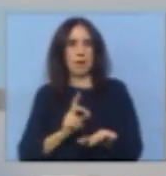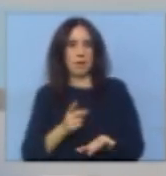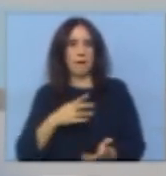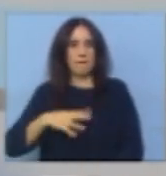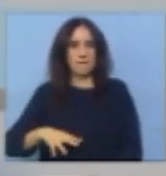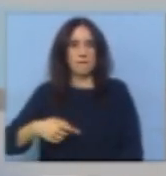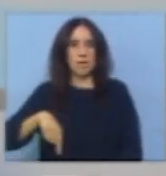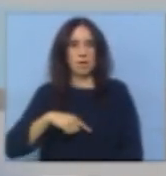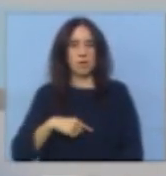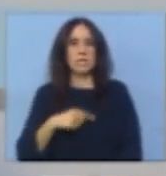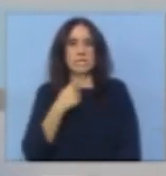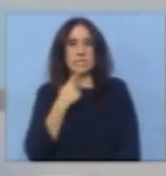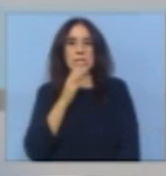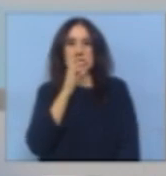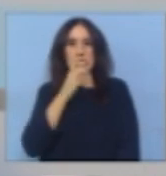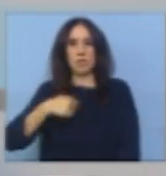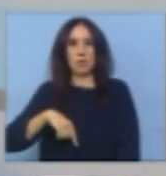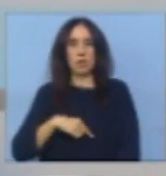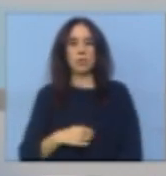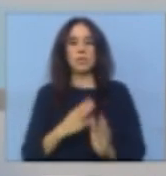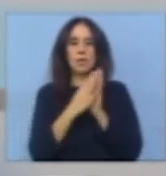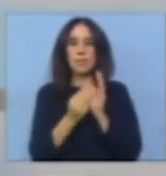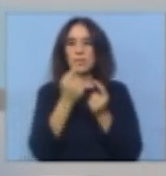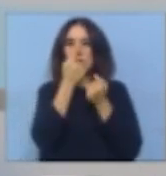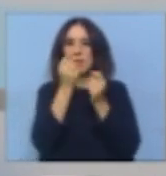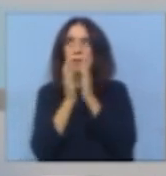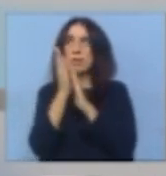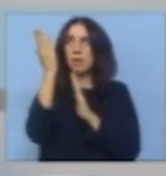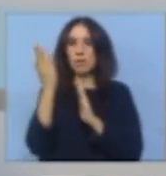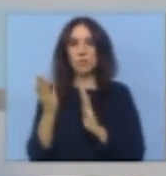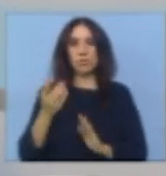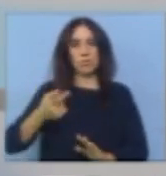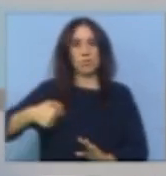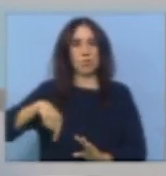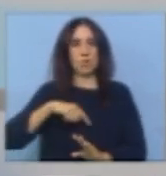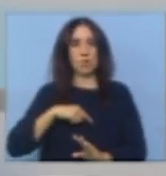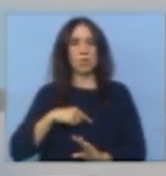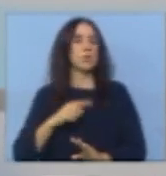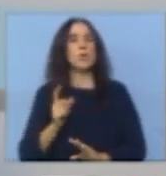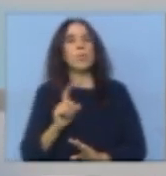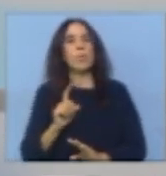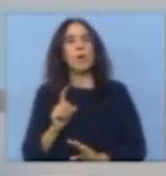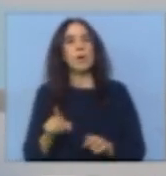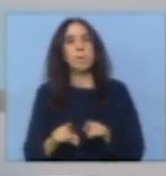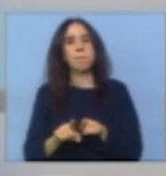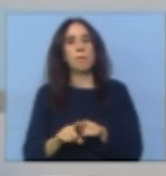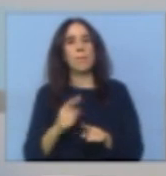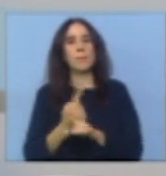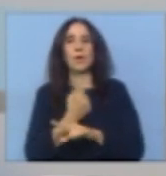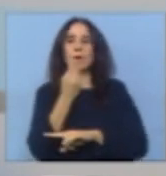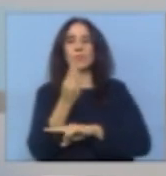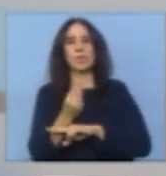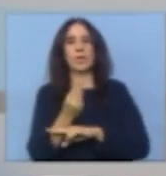queremos, quer dizer, se queremos ser imagem e semelhança de Deus, também não é para ficarmos como um objeto